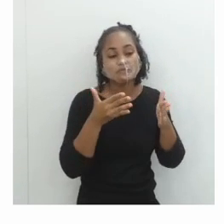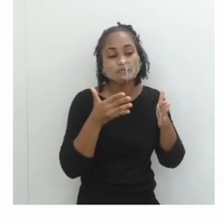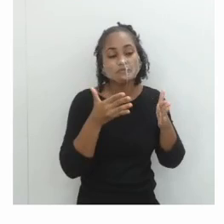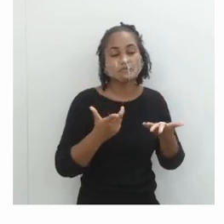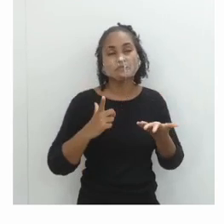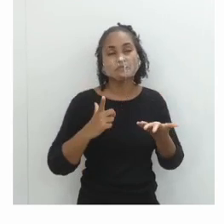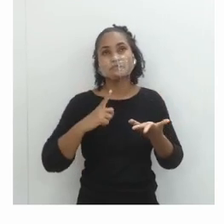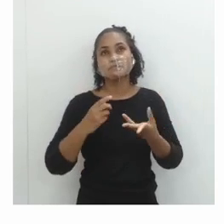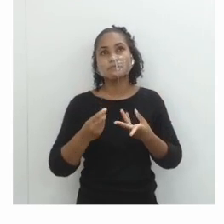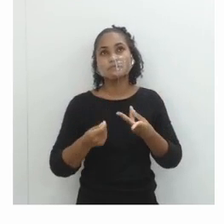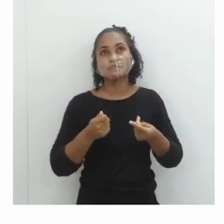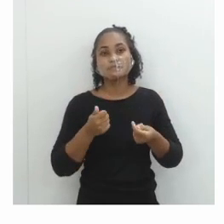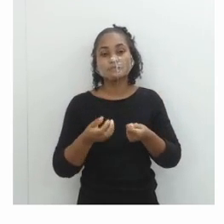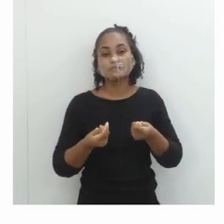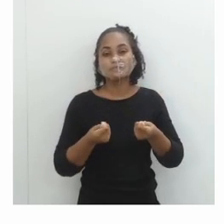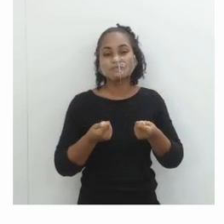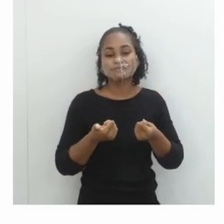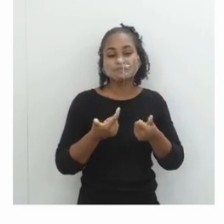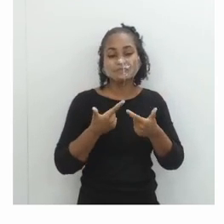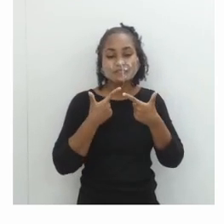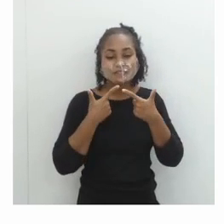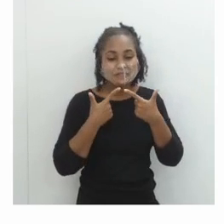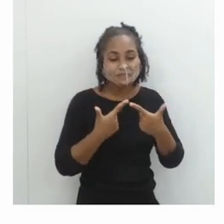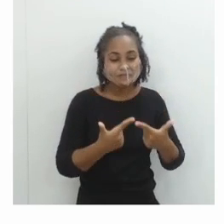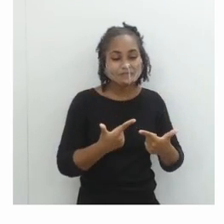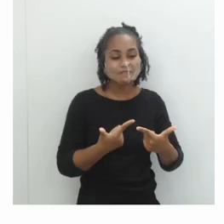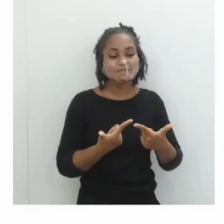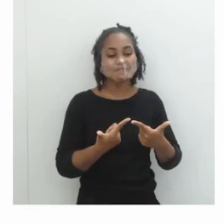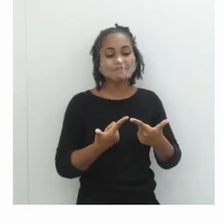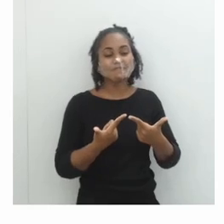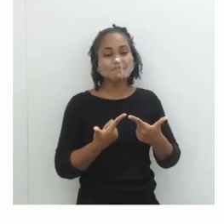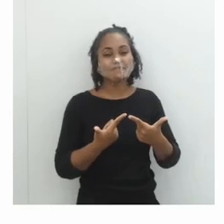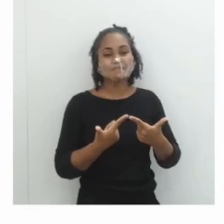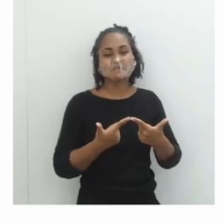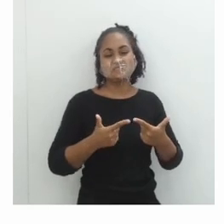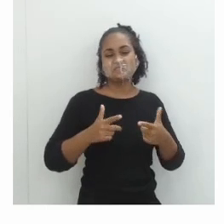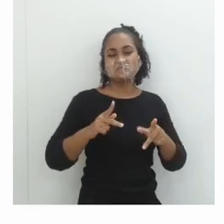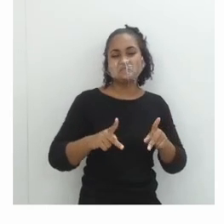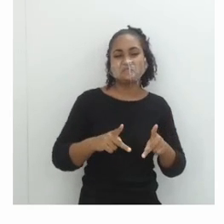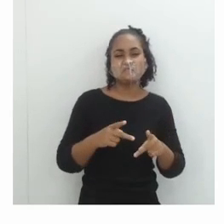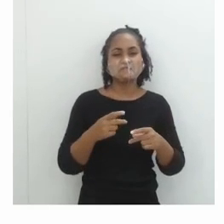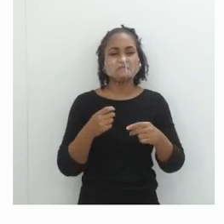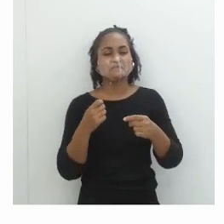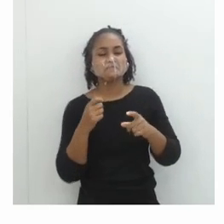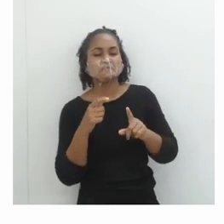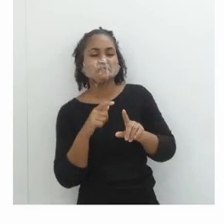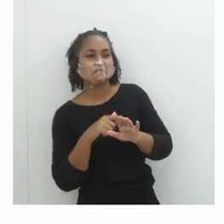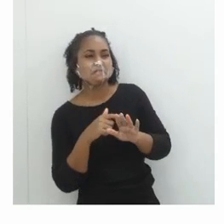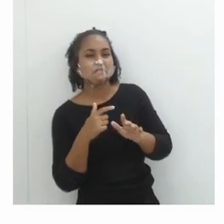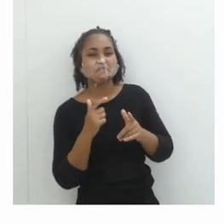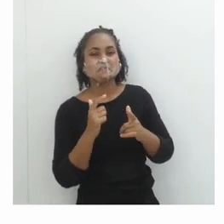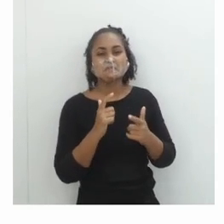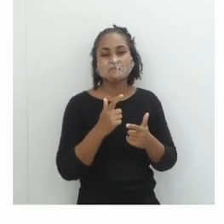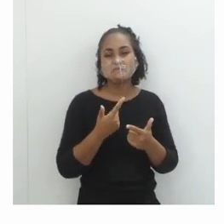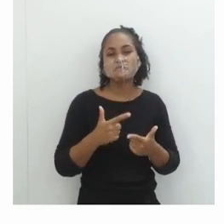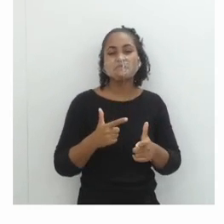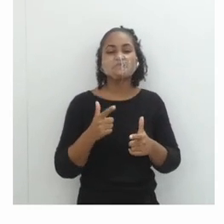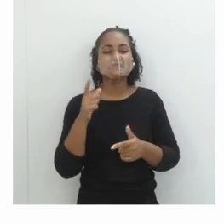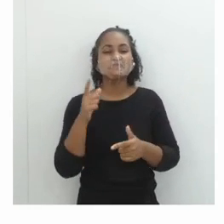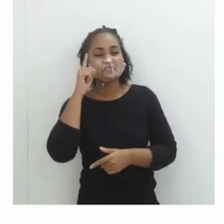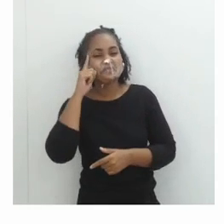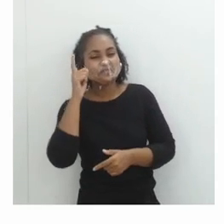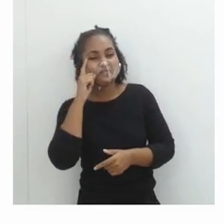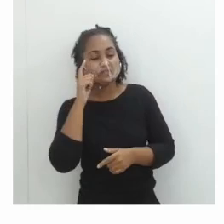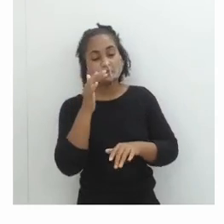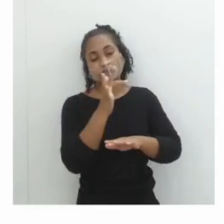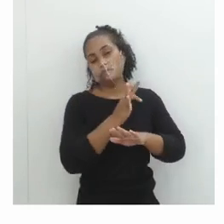voltados para uma linguagem de povão, aquela linguagem que as pessoas costumam falar no dia a dia sem